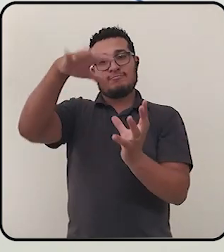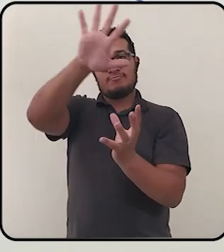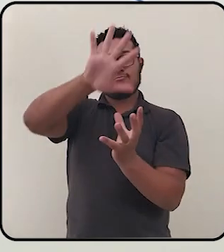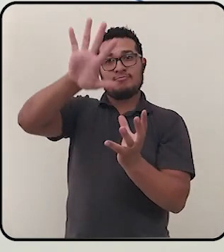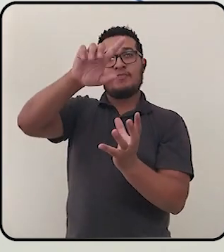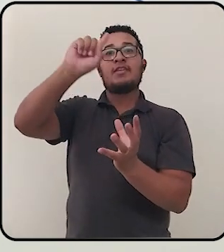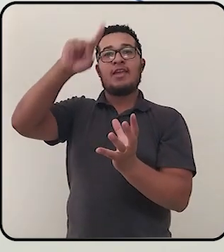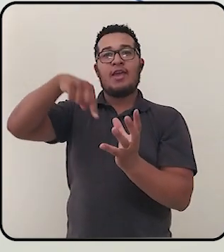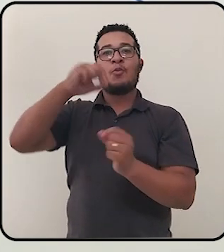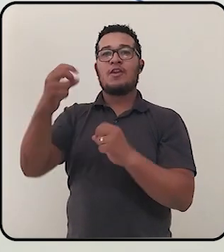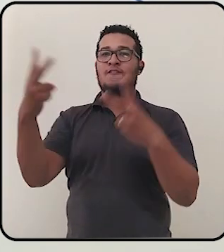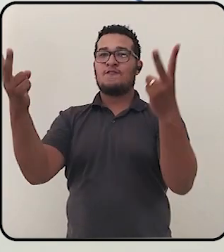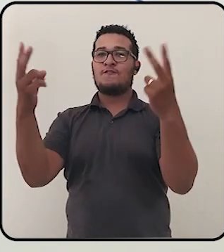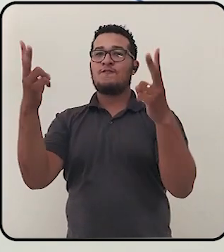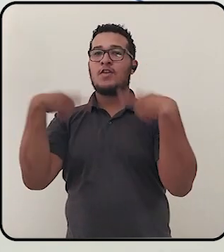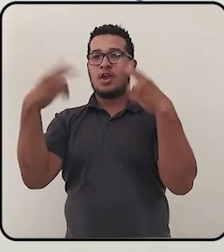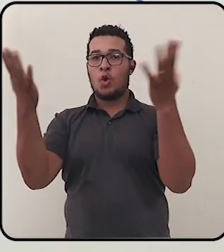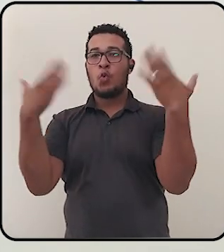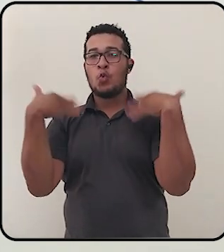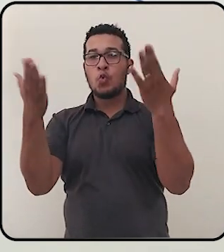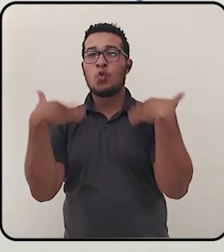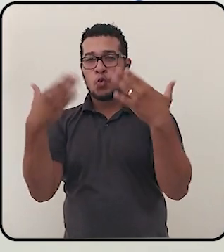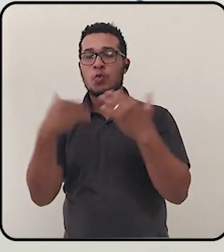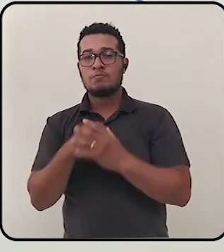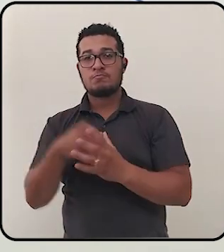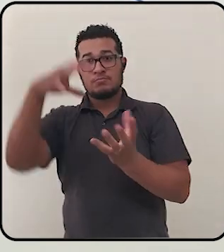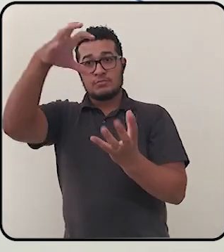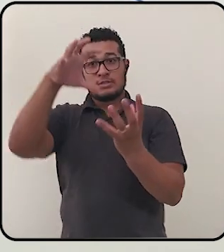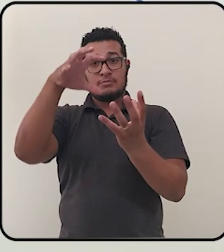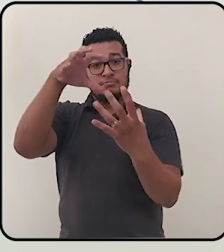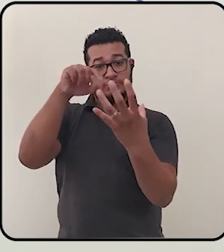Automaticamente, o outro hemisfério, o inverno.